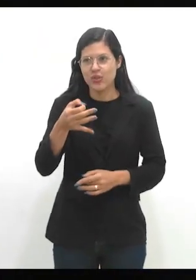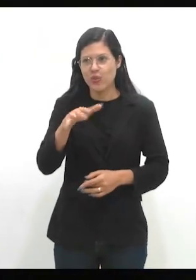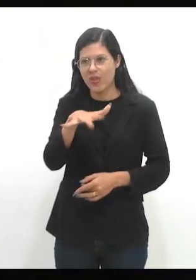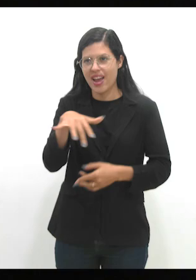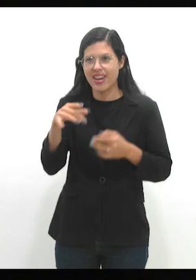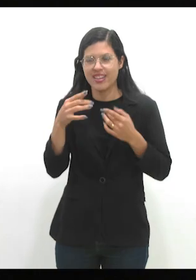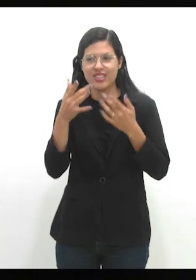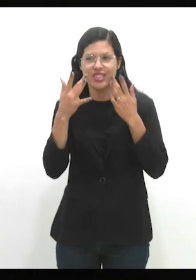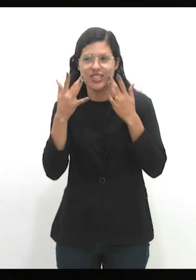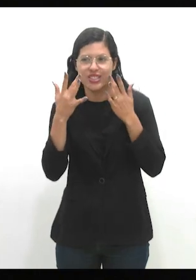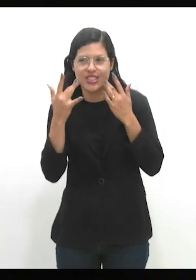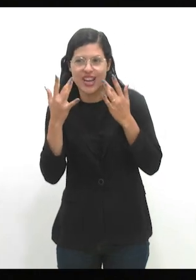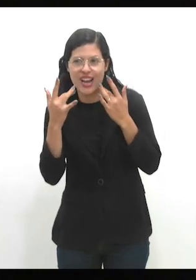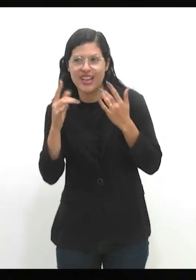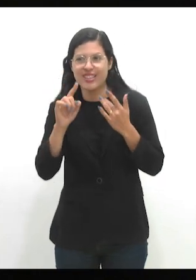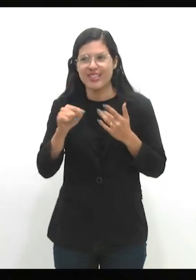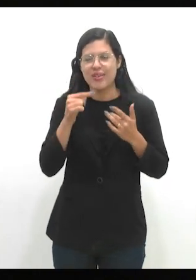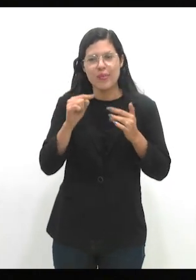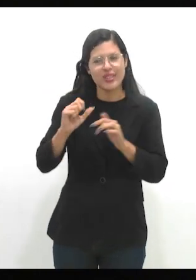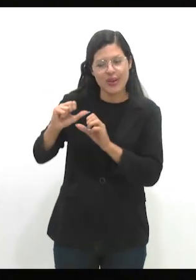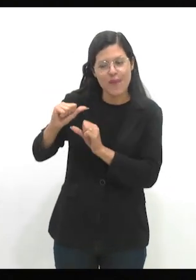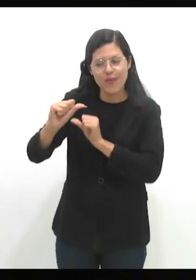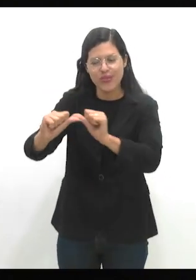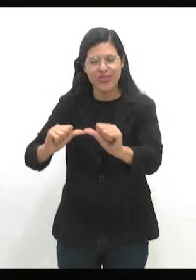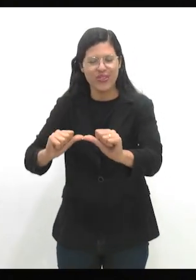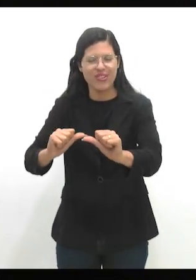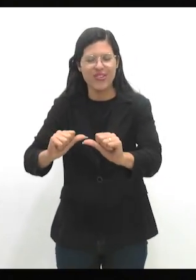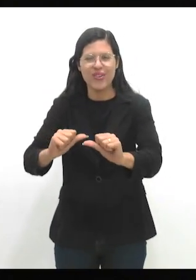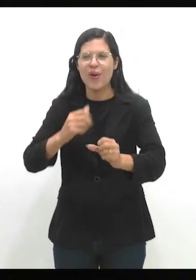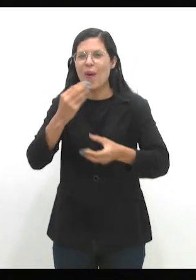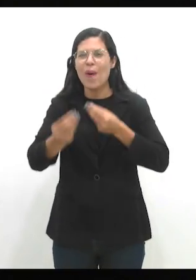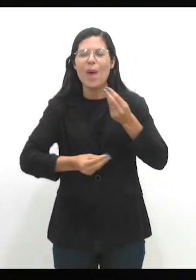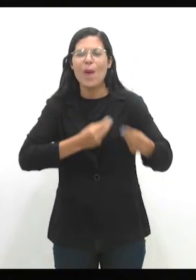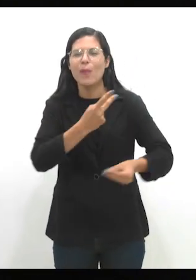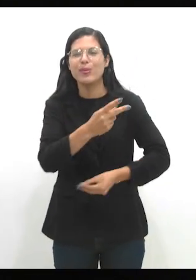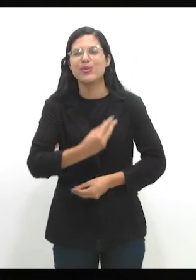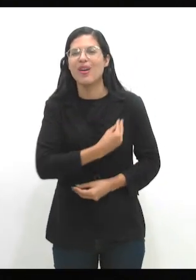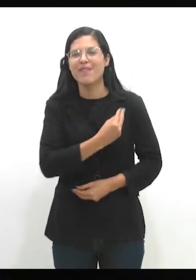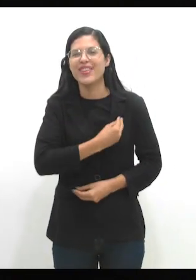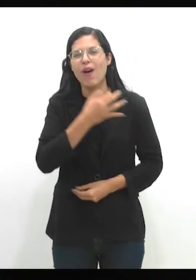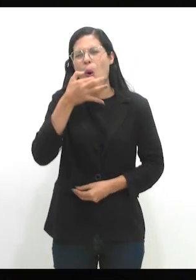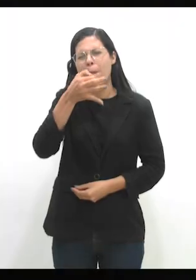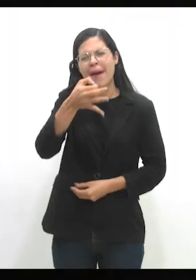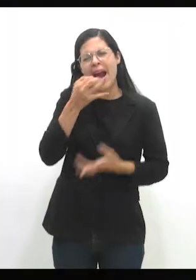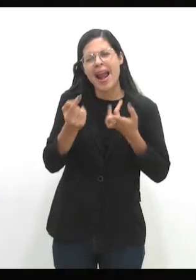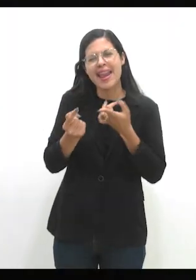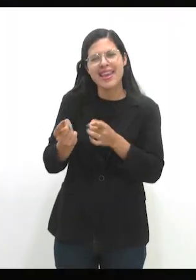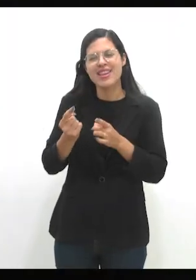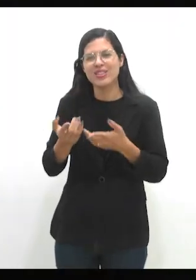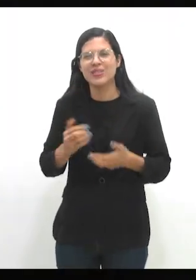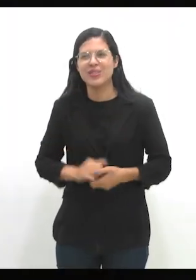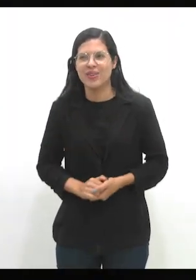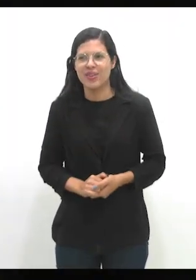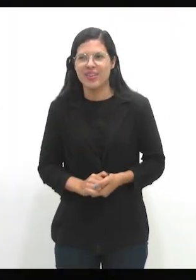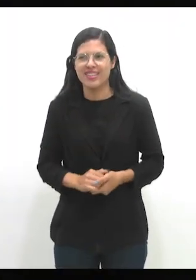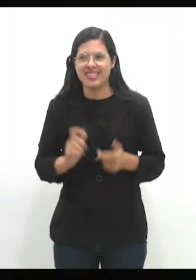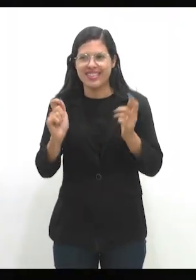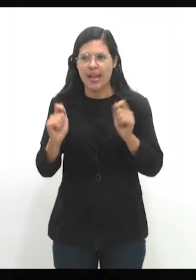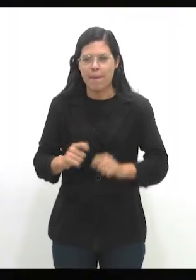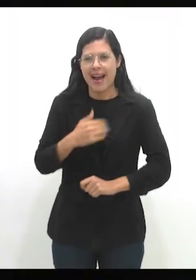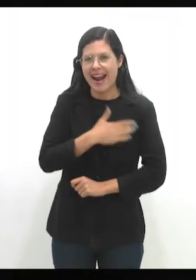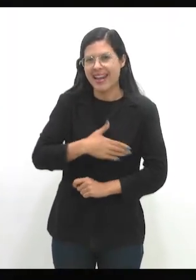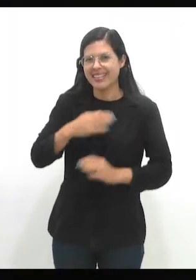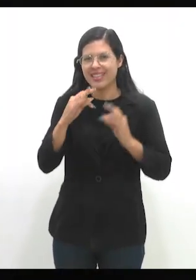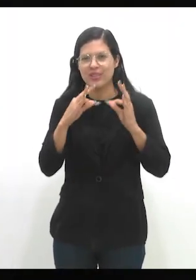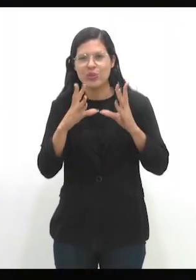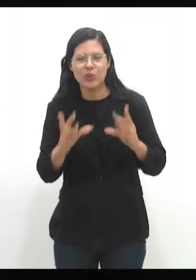depois você caiu do outro lado, né? Como é que era a tua vida como crítico? Dá para agradar todo mundo? Não dá? Como é que sai